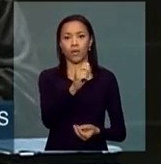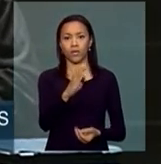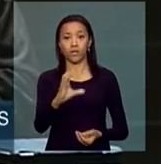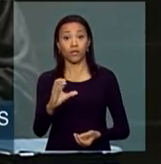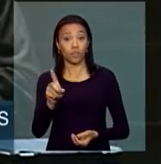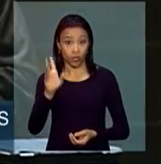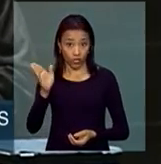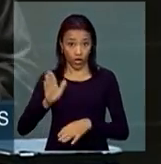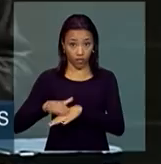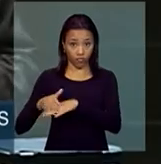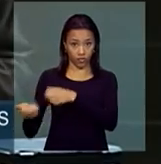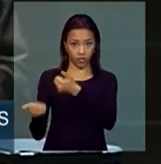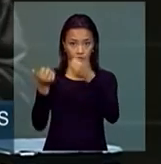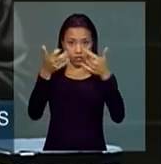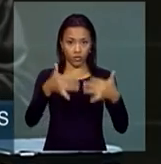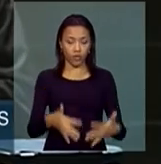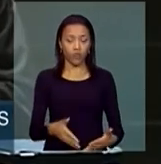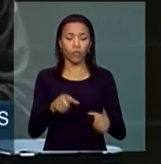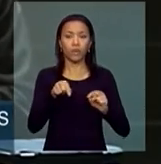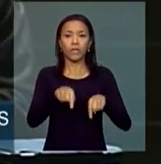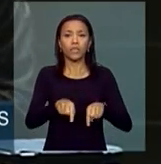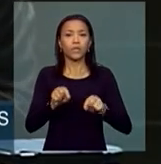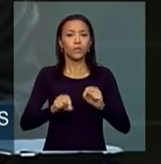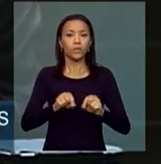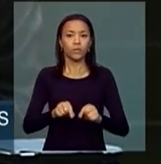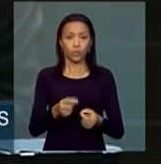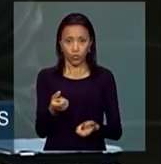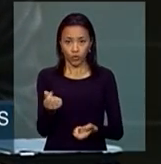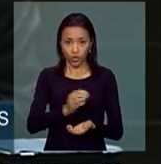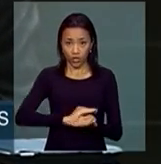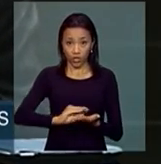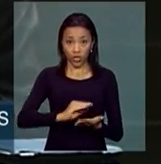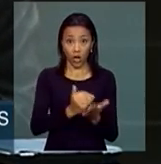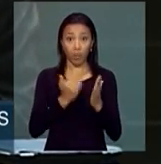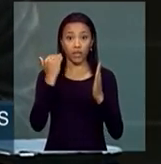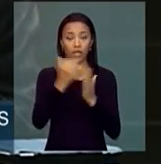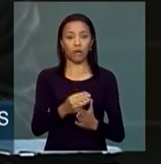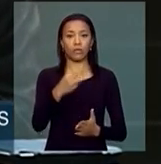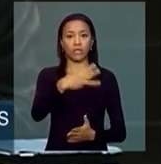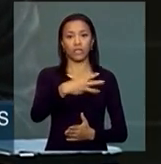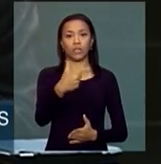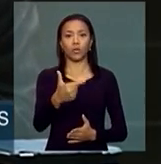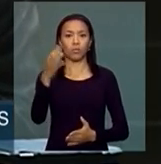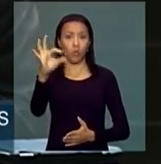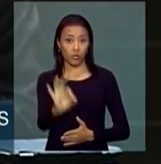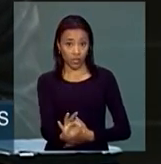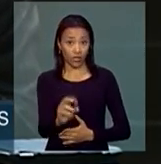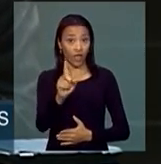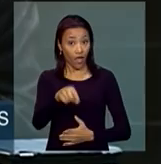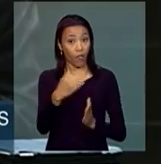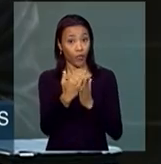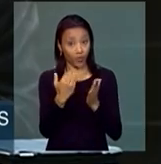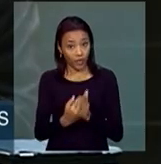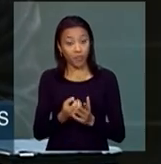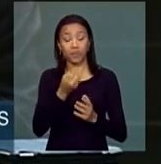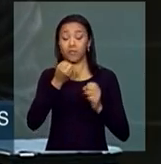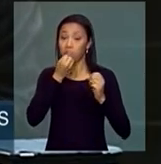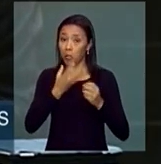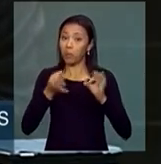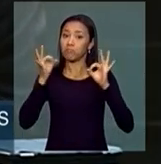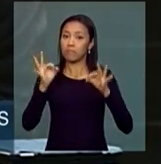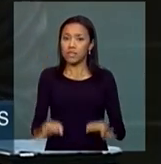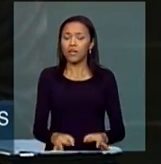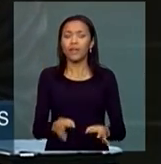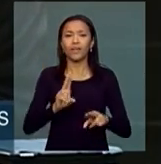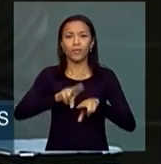doutor Osmar já colocou também os recursos que aumentaram em 32%, um programa que deu certo, e se deu certo principalmente